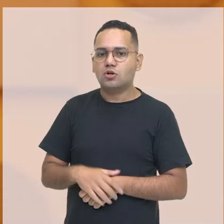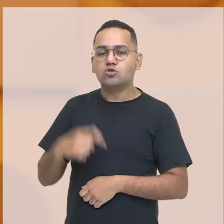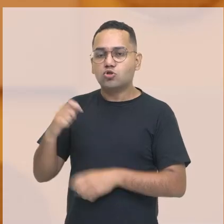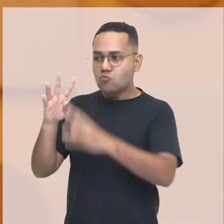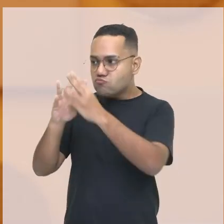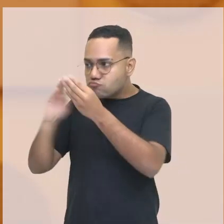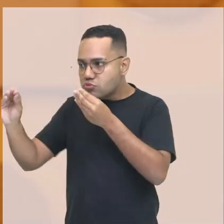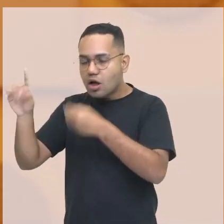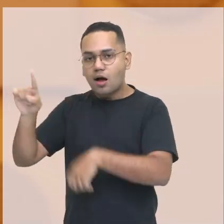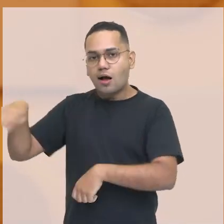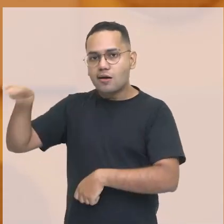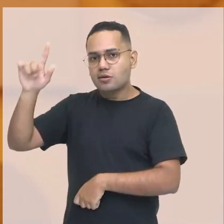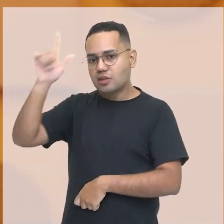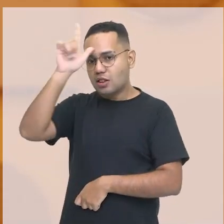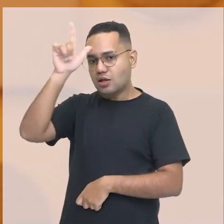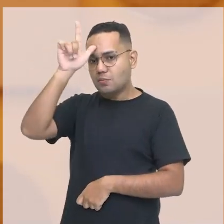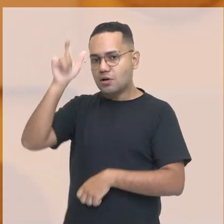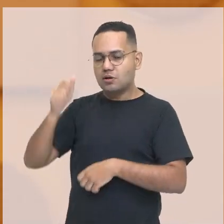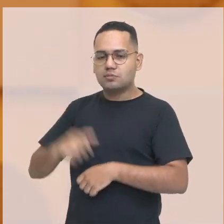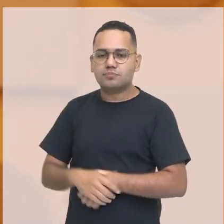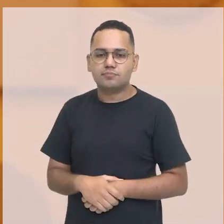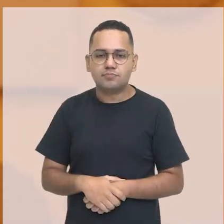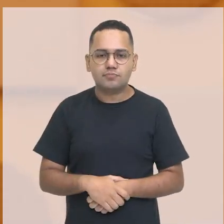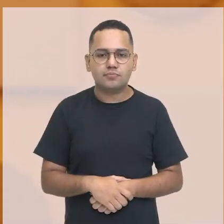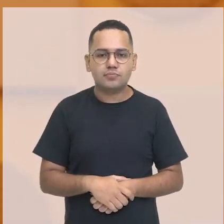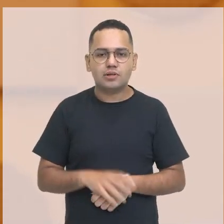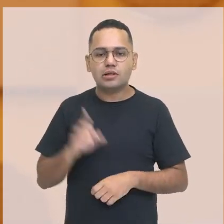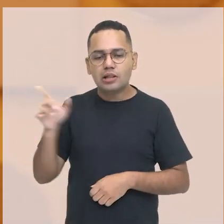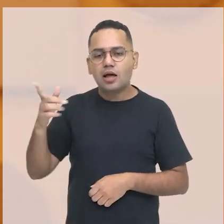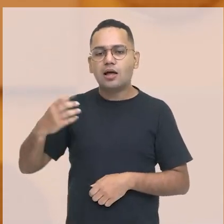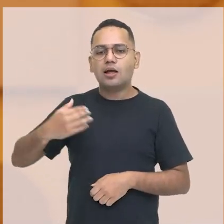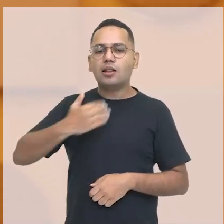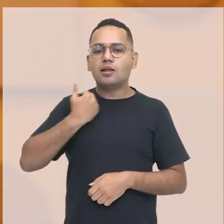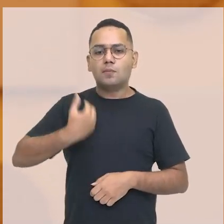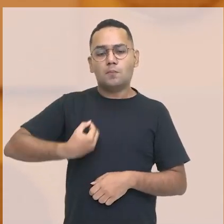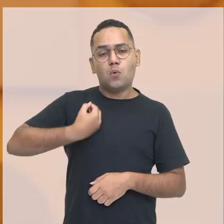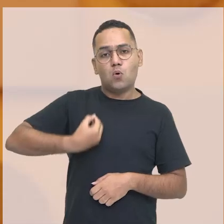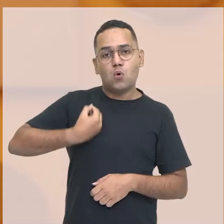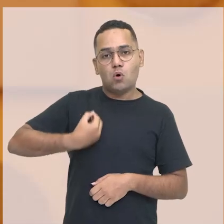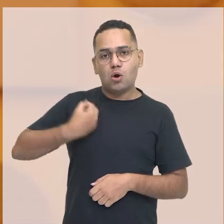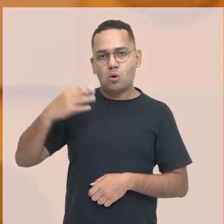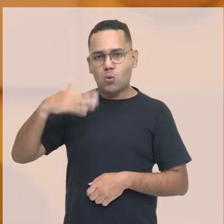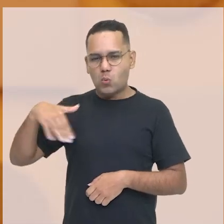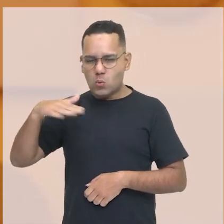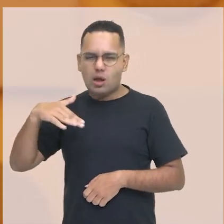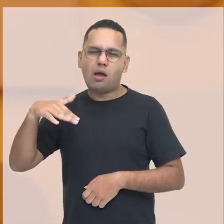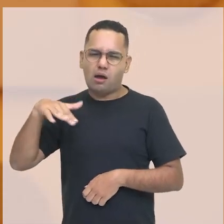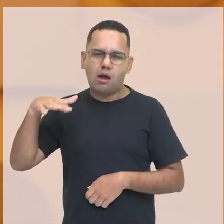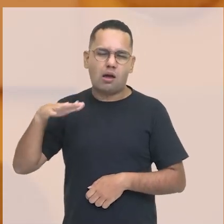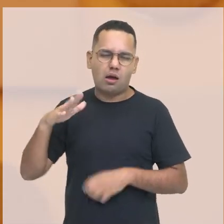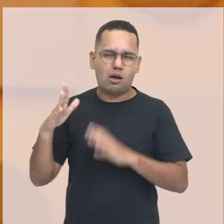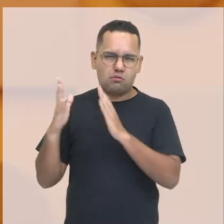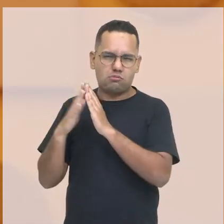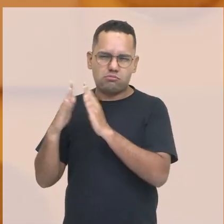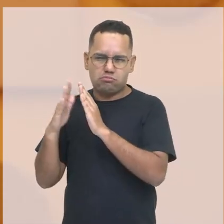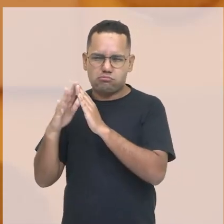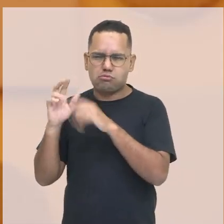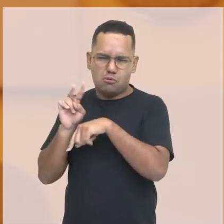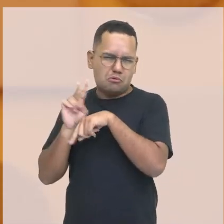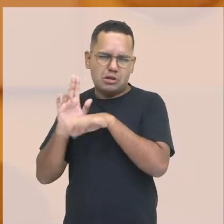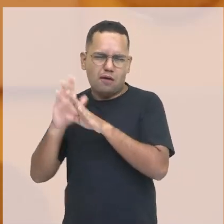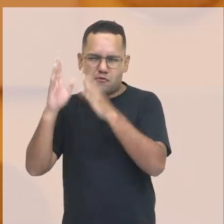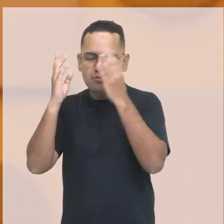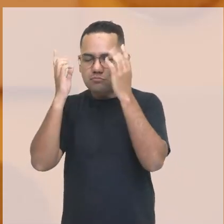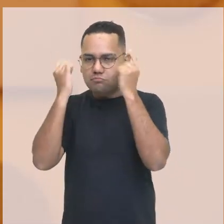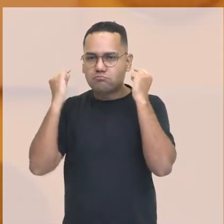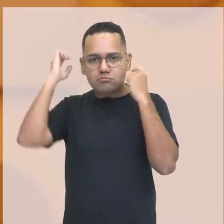Alemanha, deportada, entregue às autoridades, e lá ela acabou falecendo em um campo de concentração. Vamos adiante com um texto